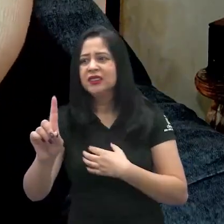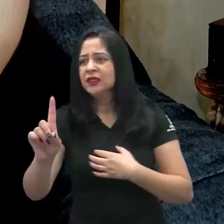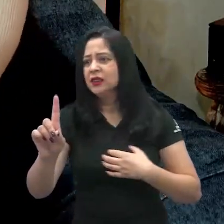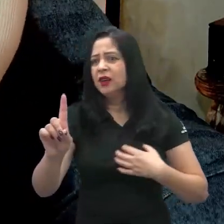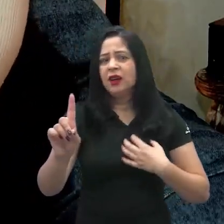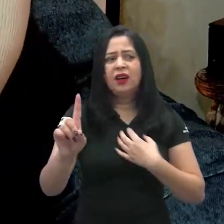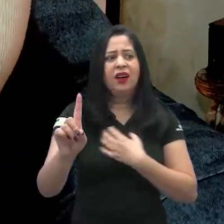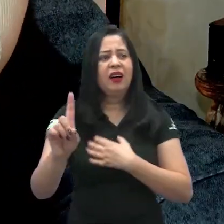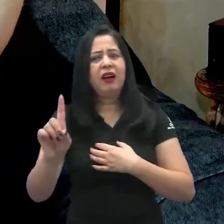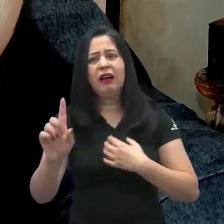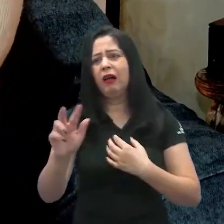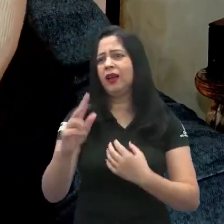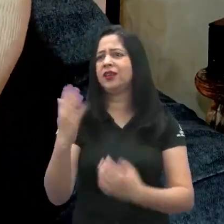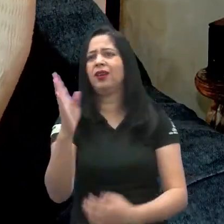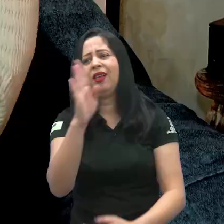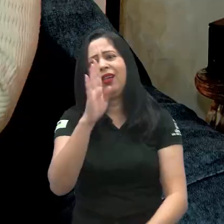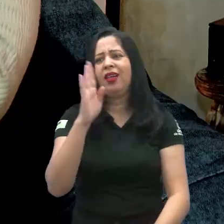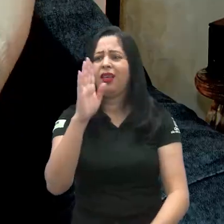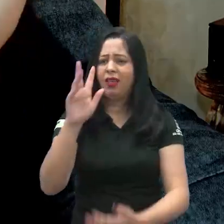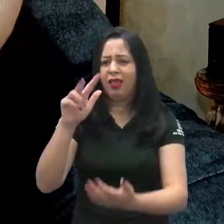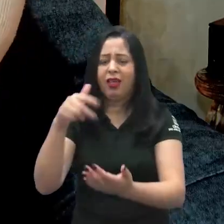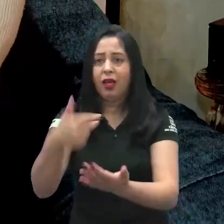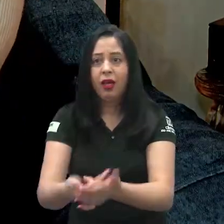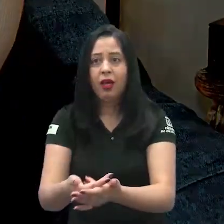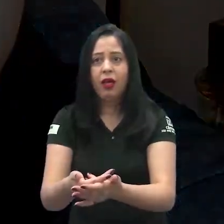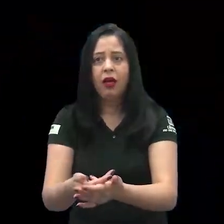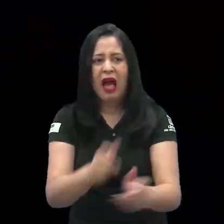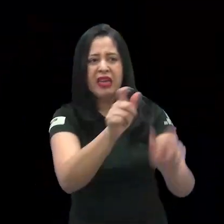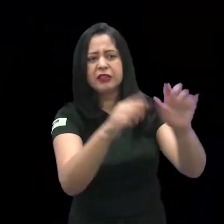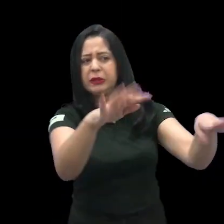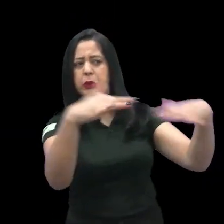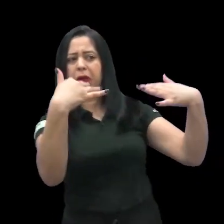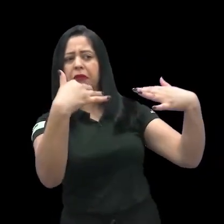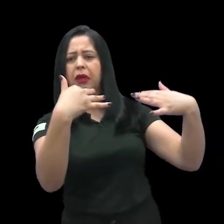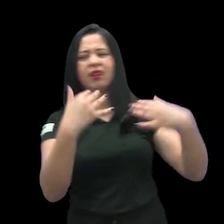se deparasse com essa cena, eu sempre pensava isso, o que ela ia achar?